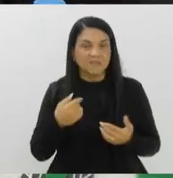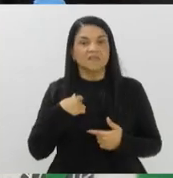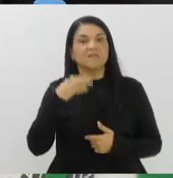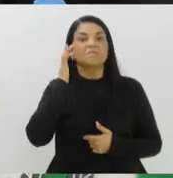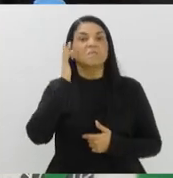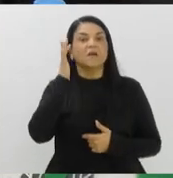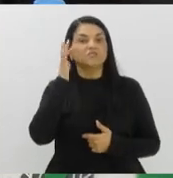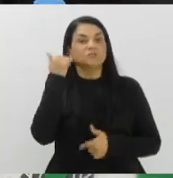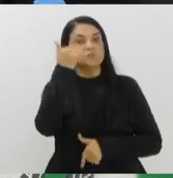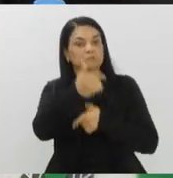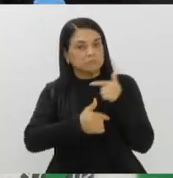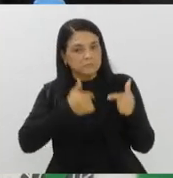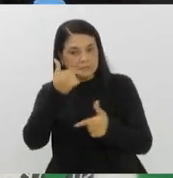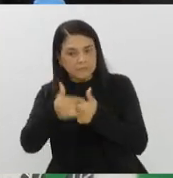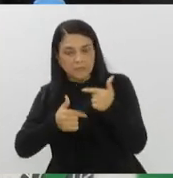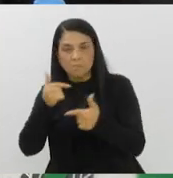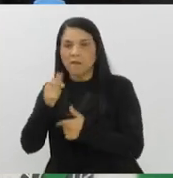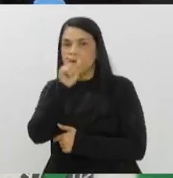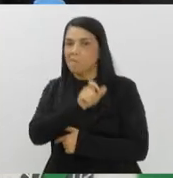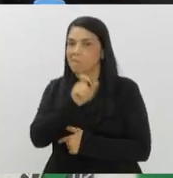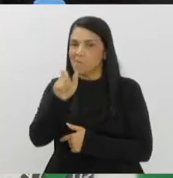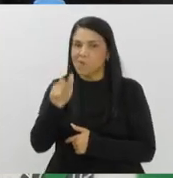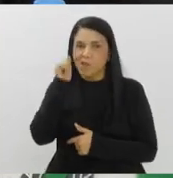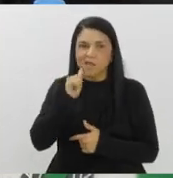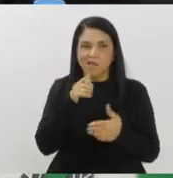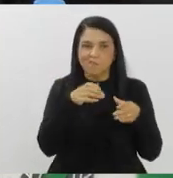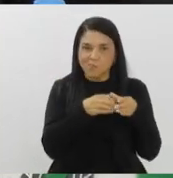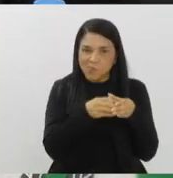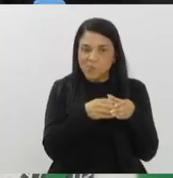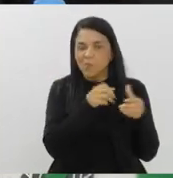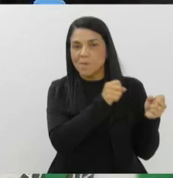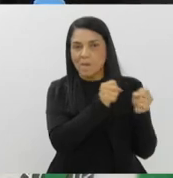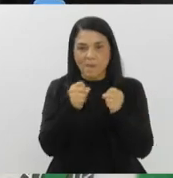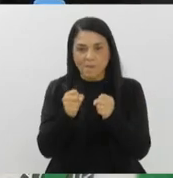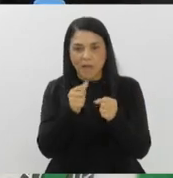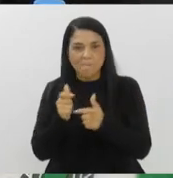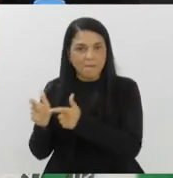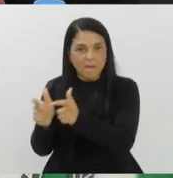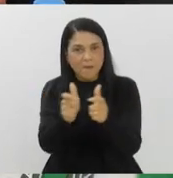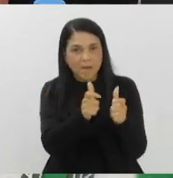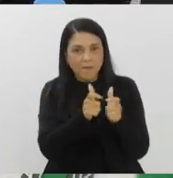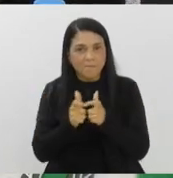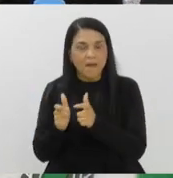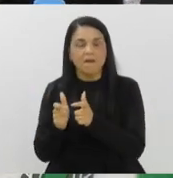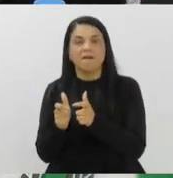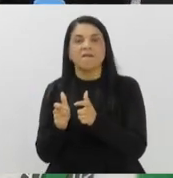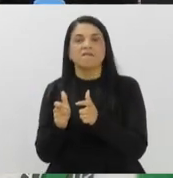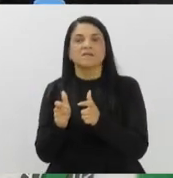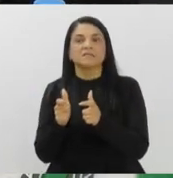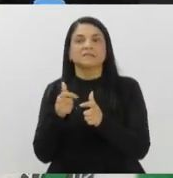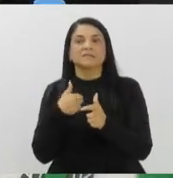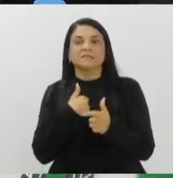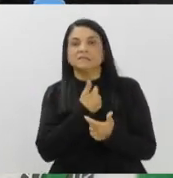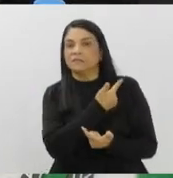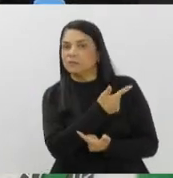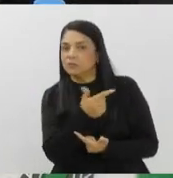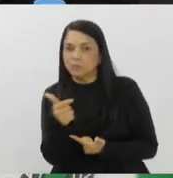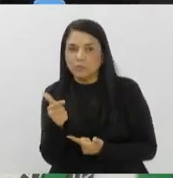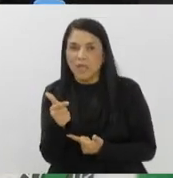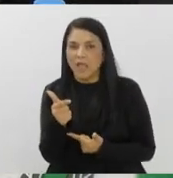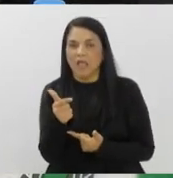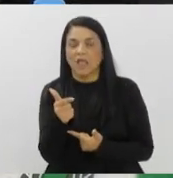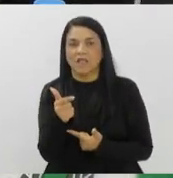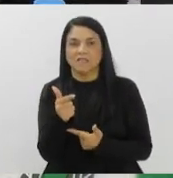o trabalho das nossas mulheres nesses espaços também, que se a gente não tem as